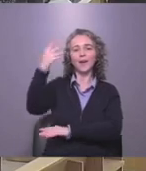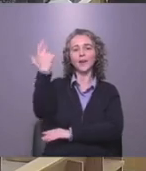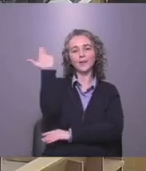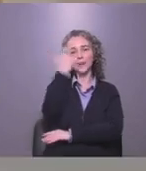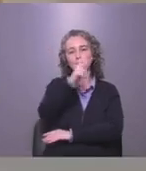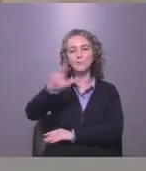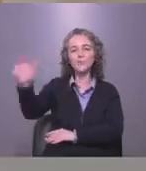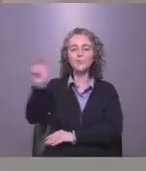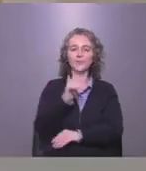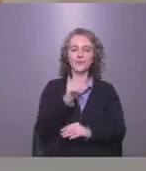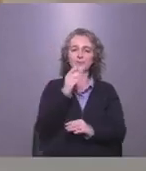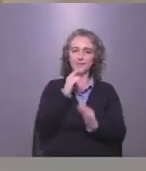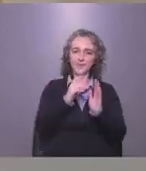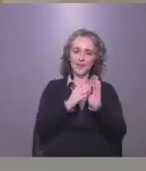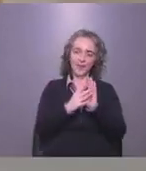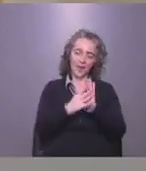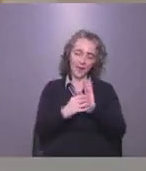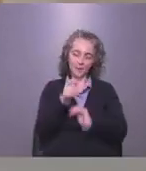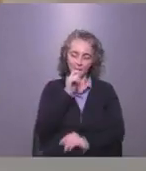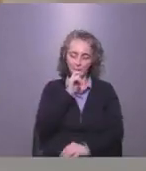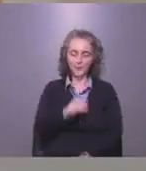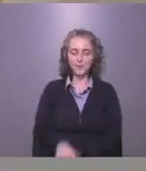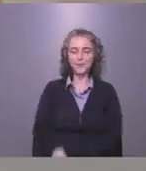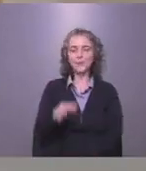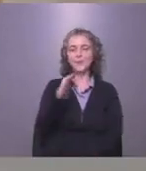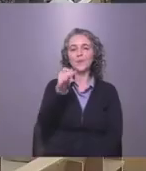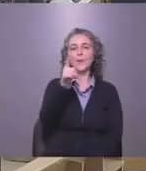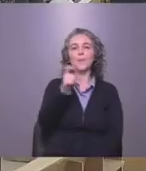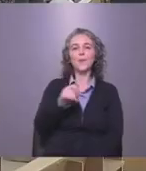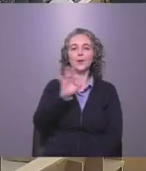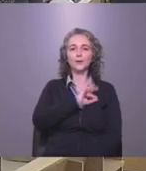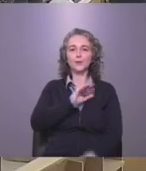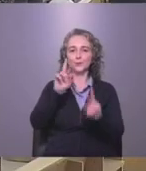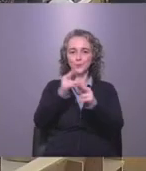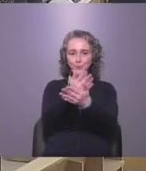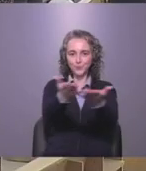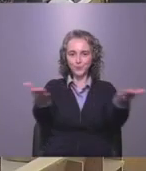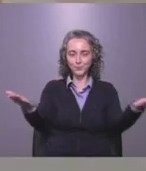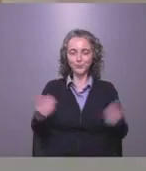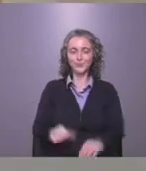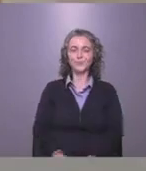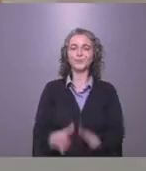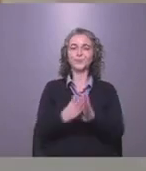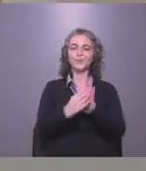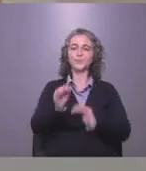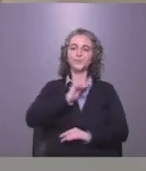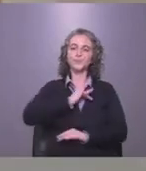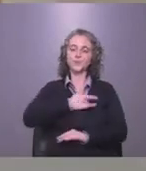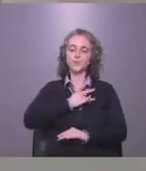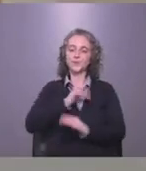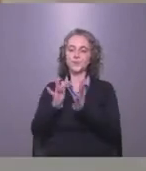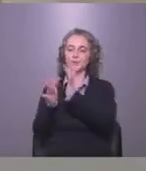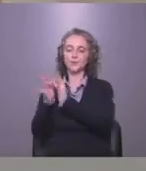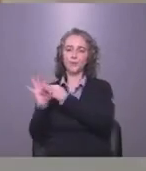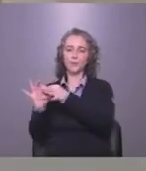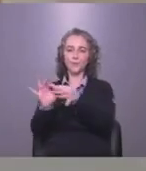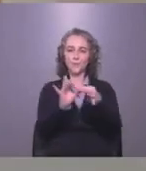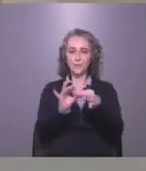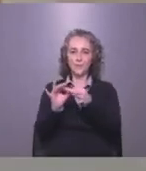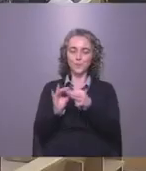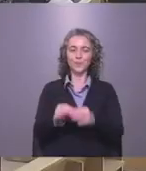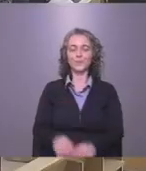Amém. A paz do Senhor esteja sempre convosco. O amor de Cristo nos uniu. Saudai-vos na paz de